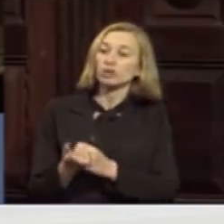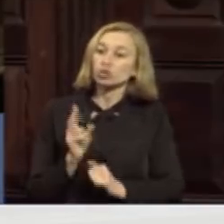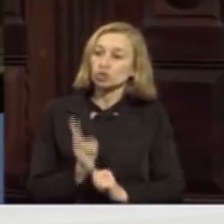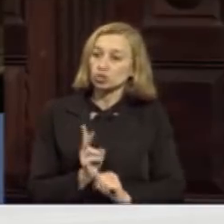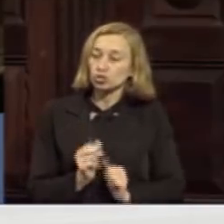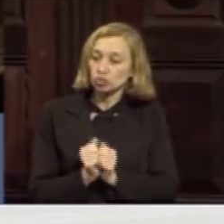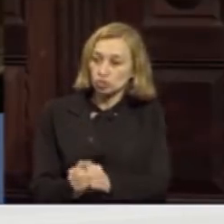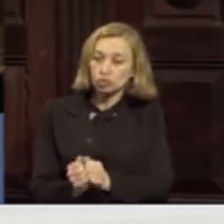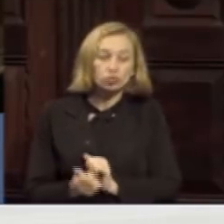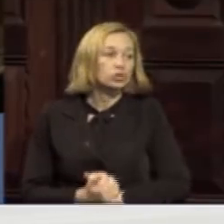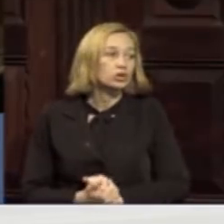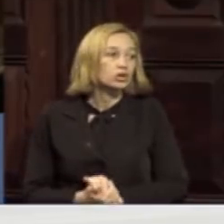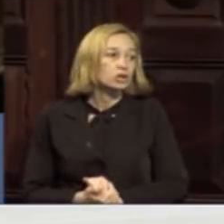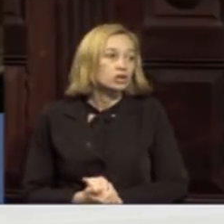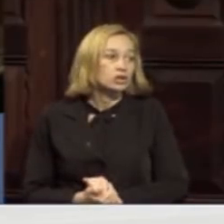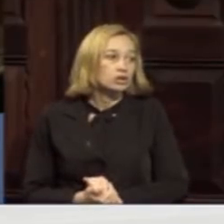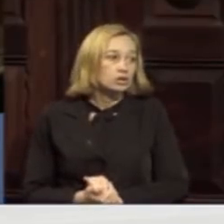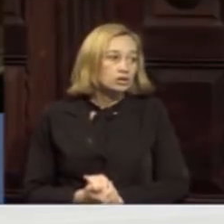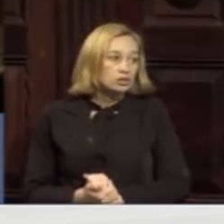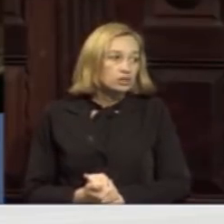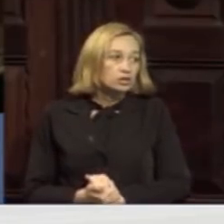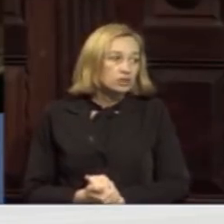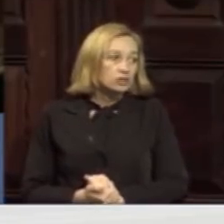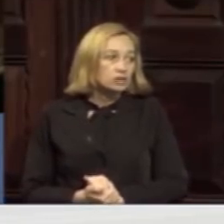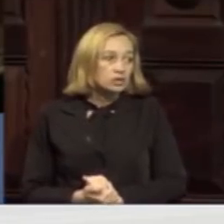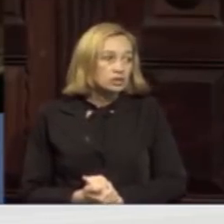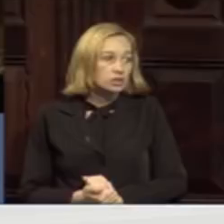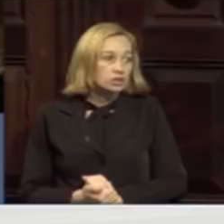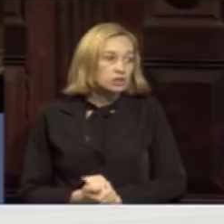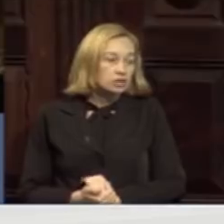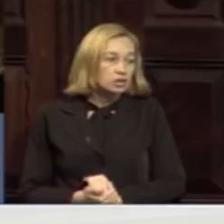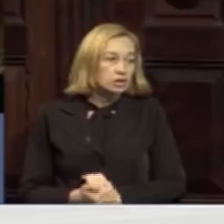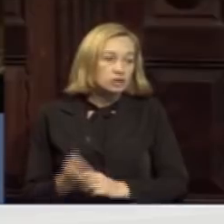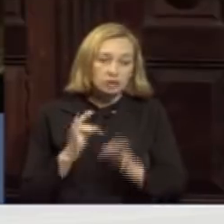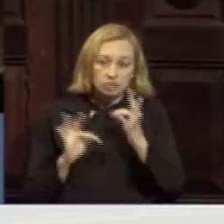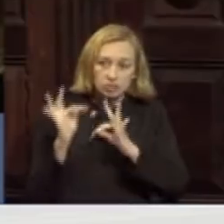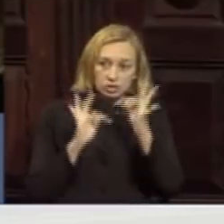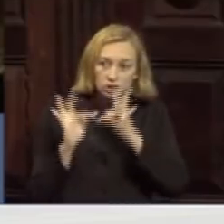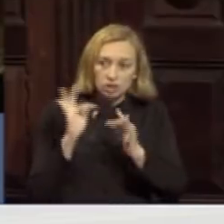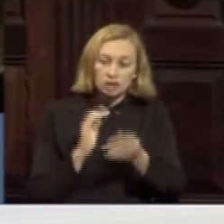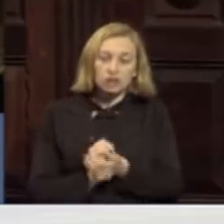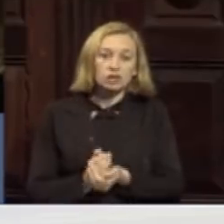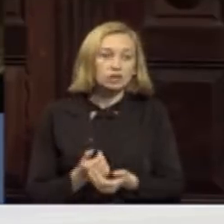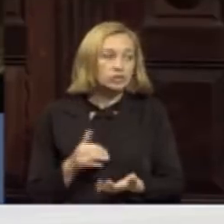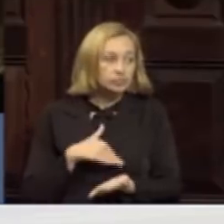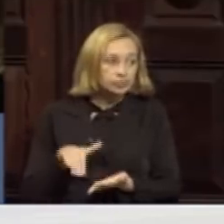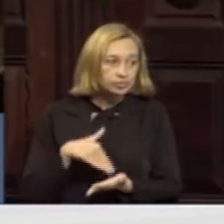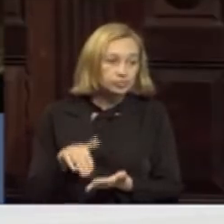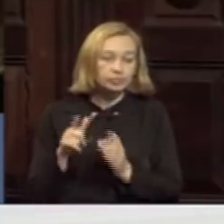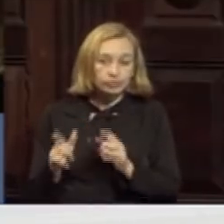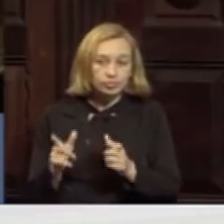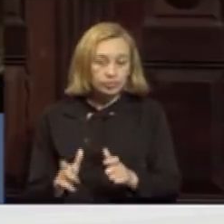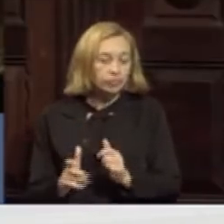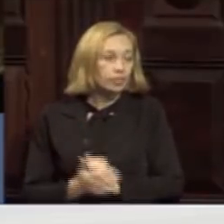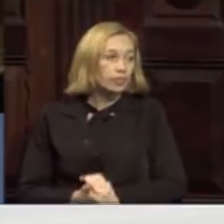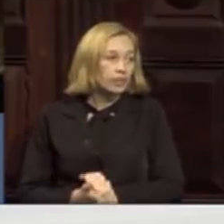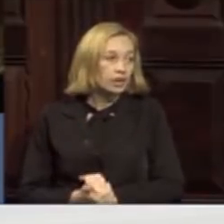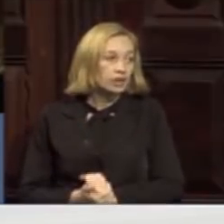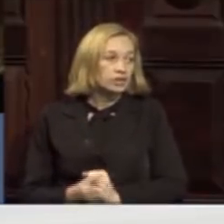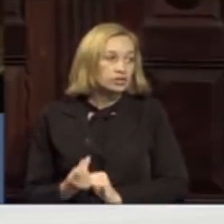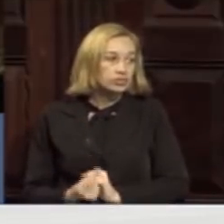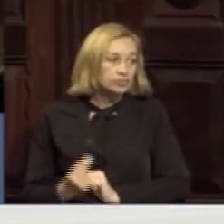da Secretaria da área de Ciência e Tecnologia. Não tem mais uma Secretaria de Ciência e Tecnologia. A Secretaria que abrange a área de Ciência e Tecnologia já